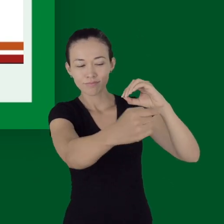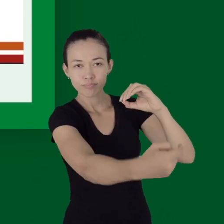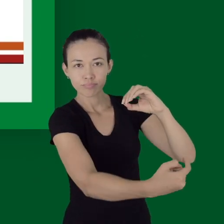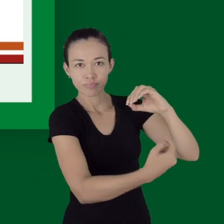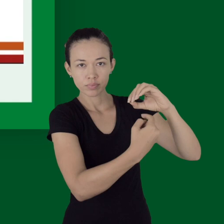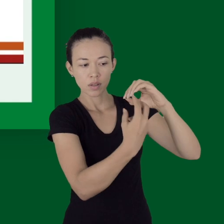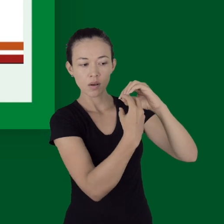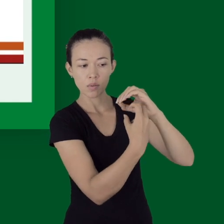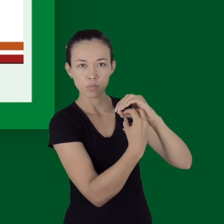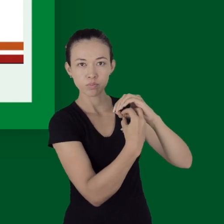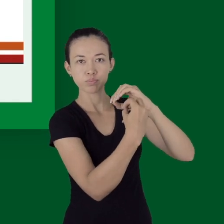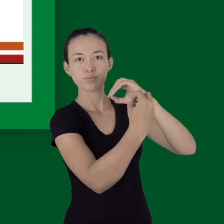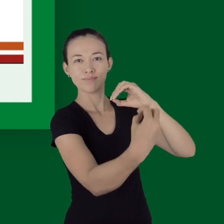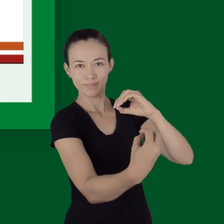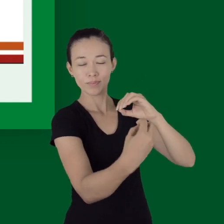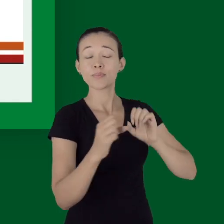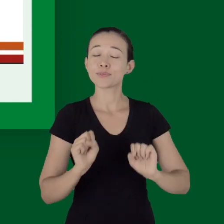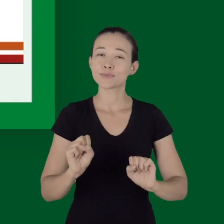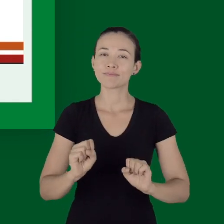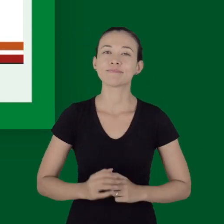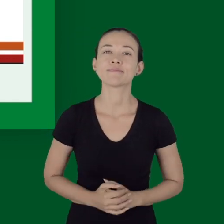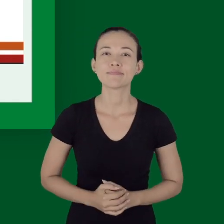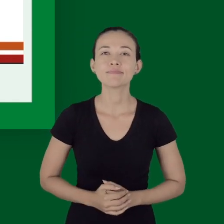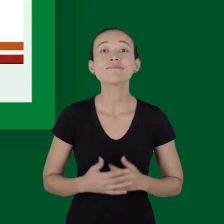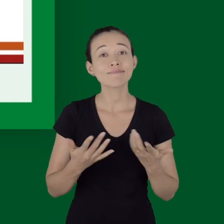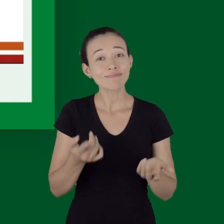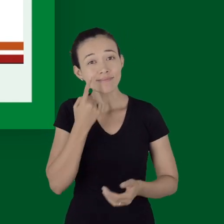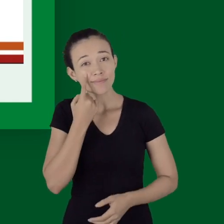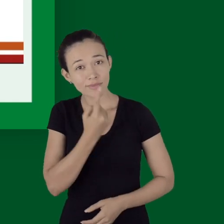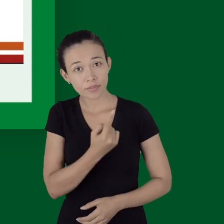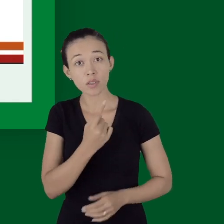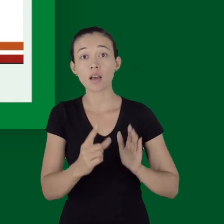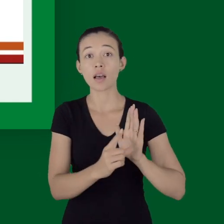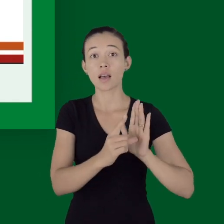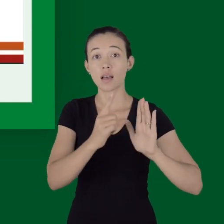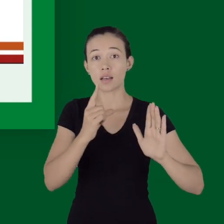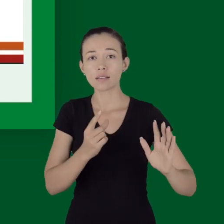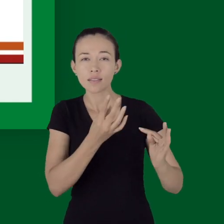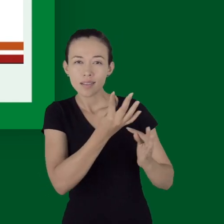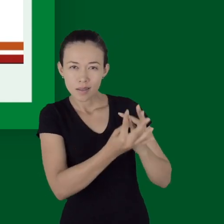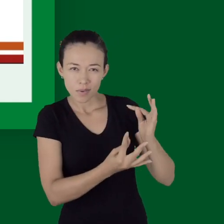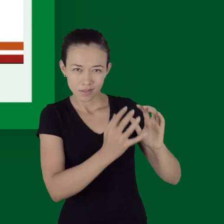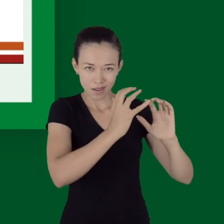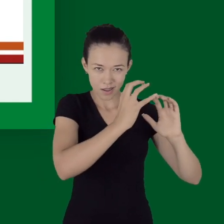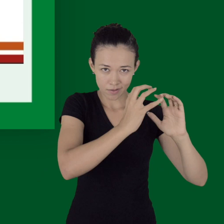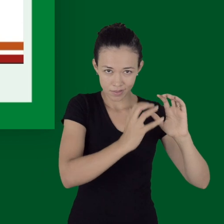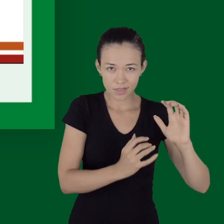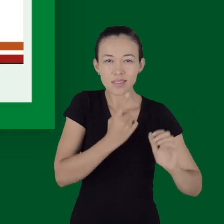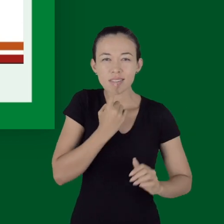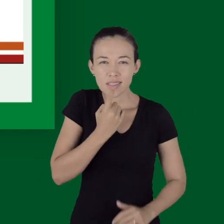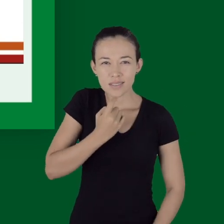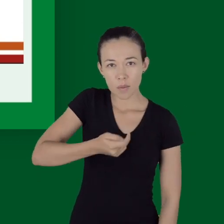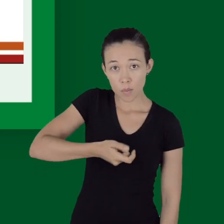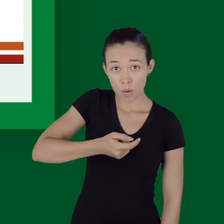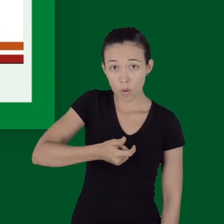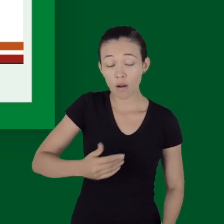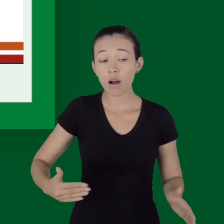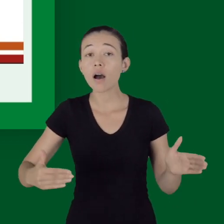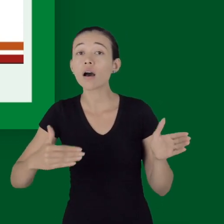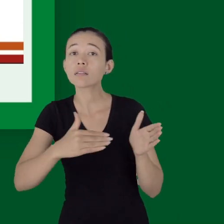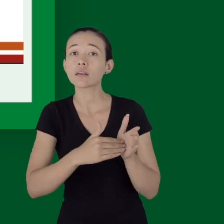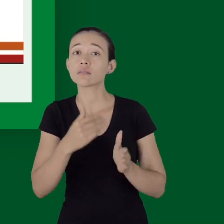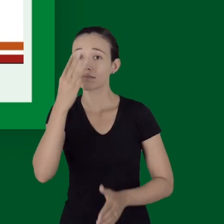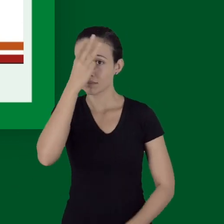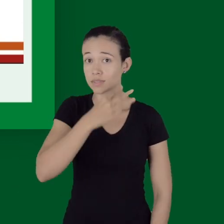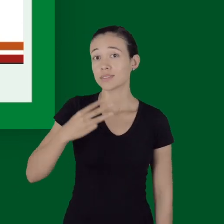mais cedo o tratamento de reperfusão for ofertado, menos esse paciente vai ter sequela, mais chance ele vai ter